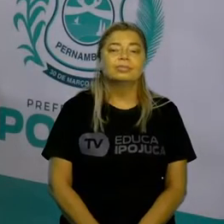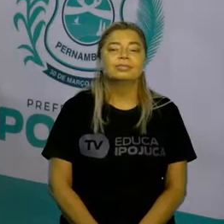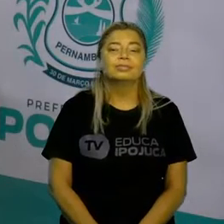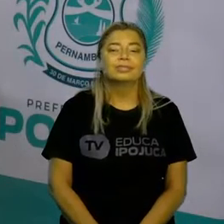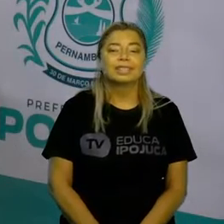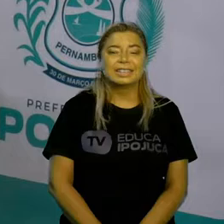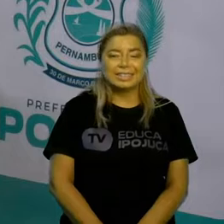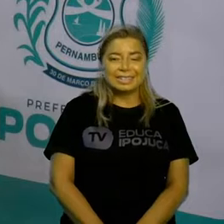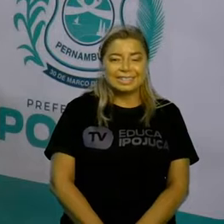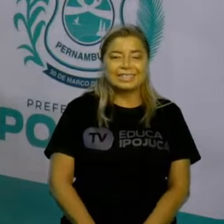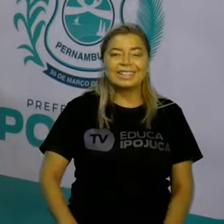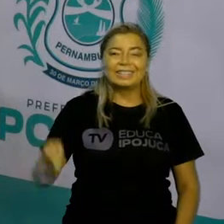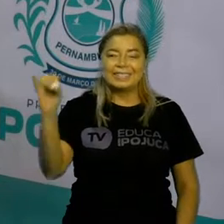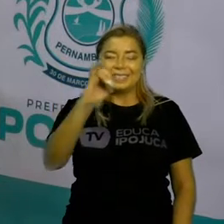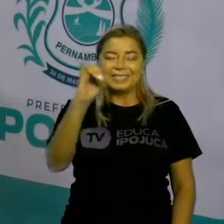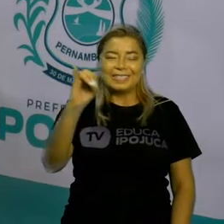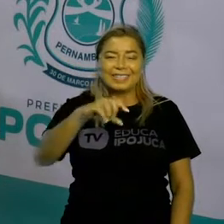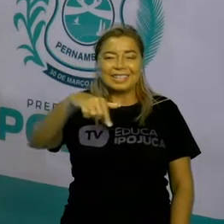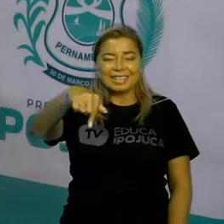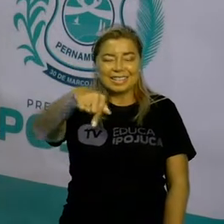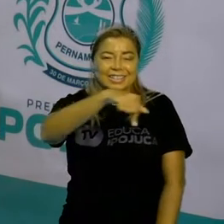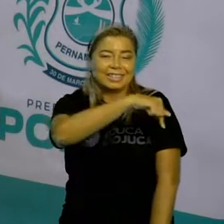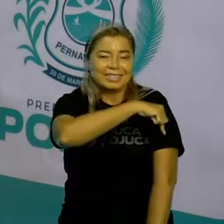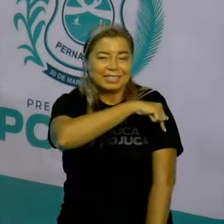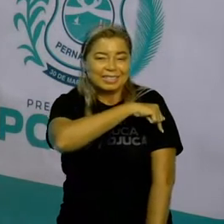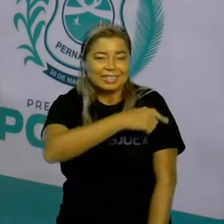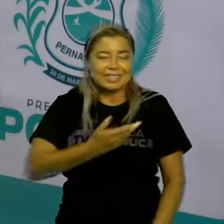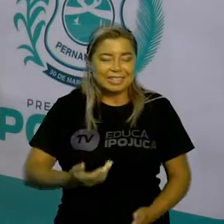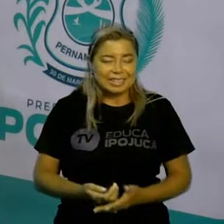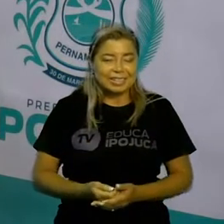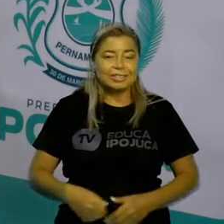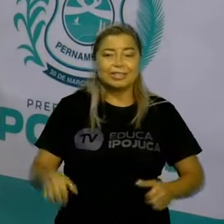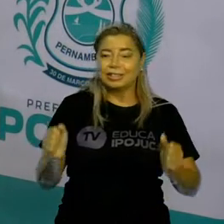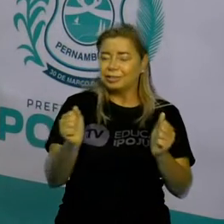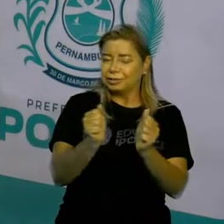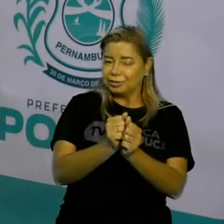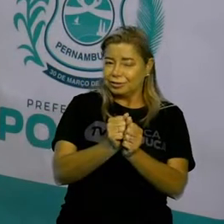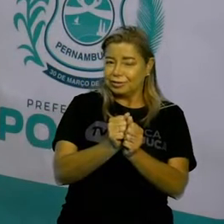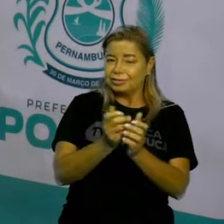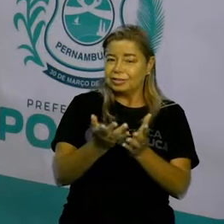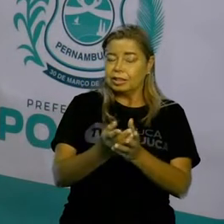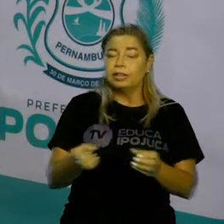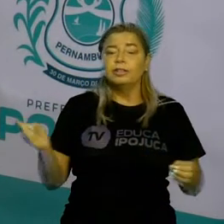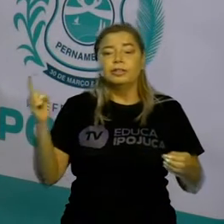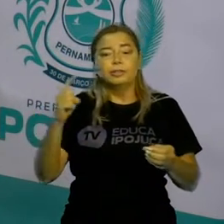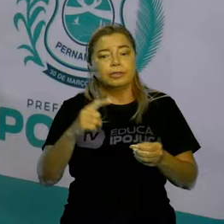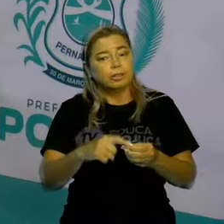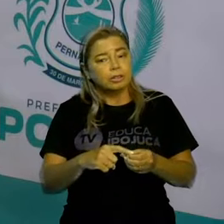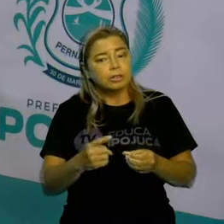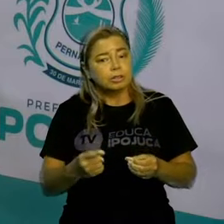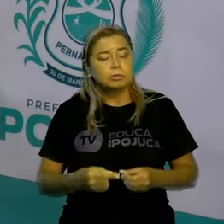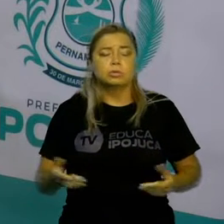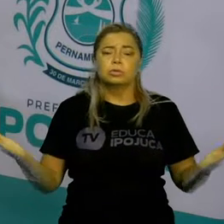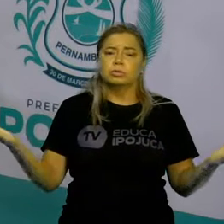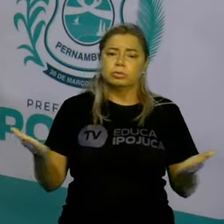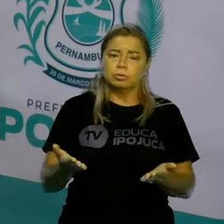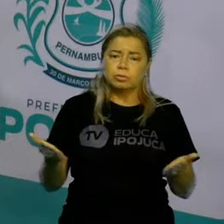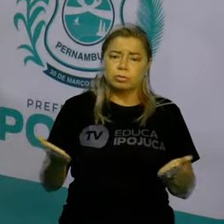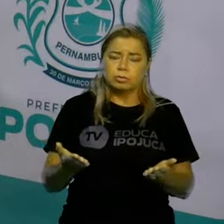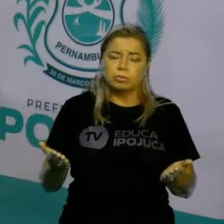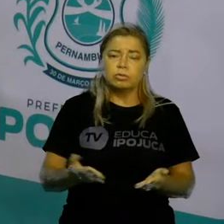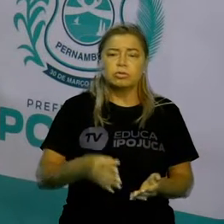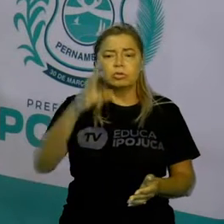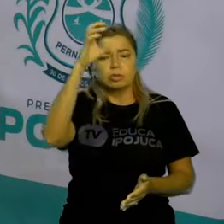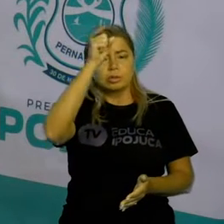aí, meu sétimo ano, estamos juntos? Pois é, voltando aqui e hoje vamos falar mais um assunto aqui na matemática. Pois